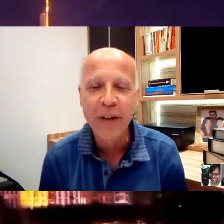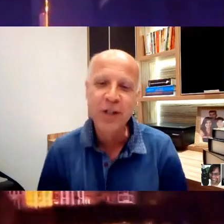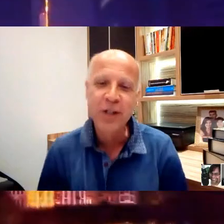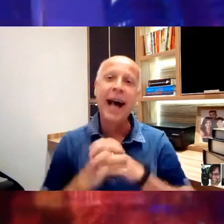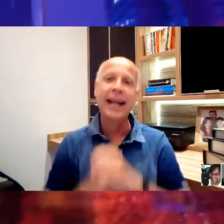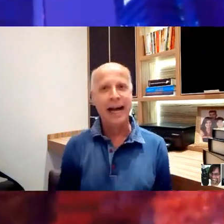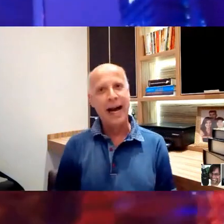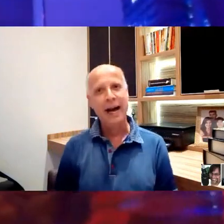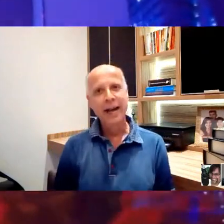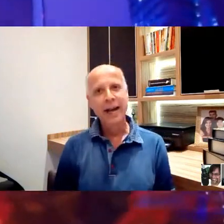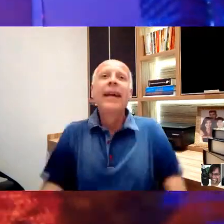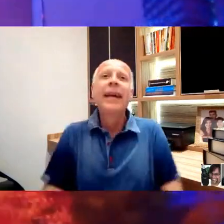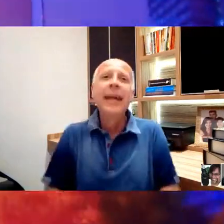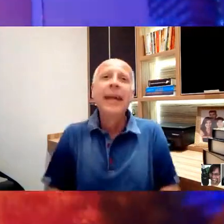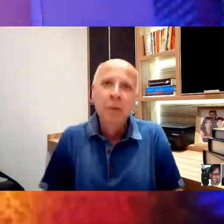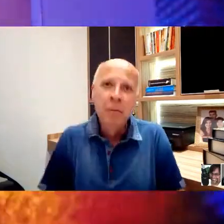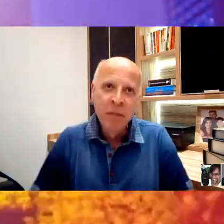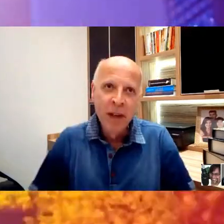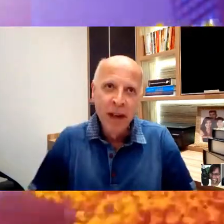fechada. E aí,